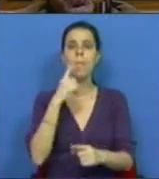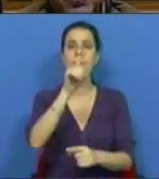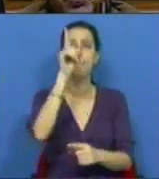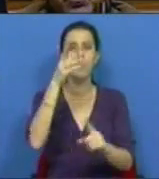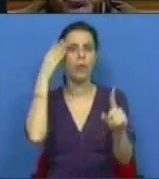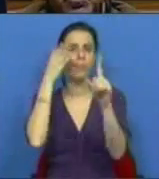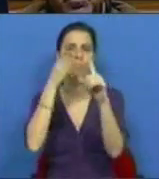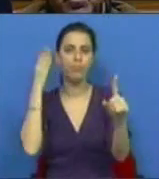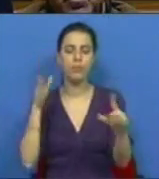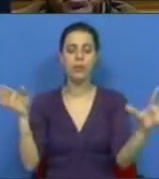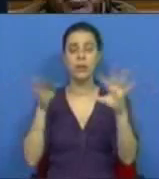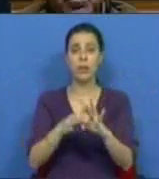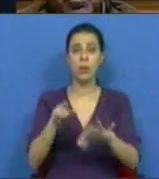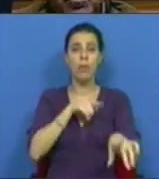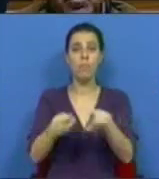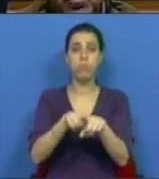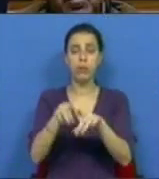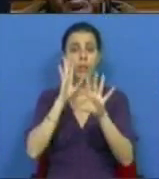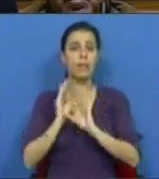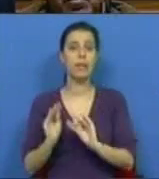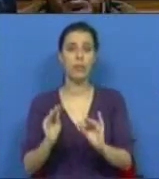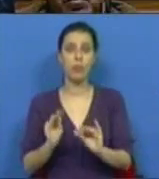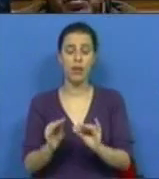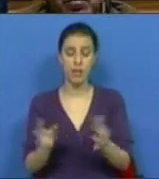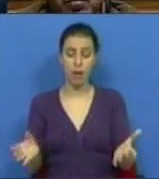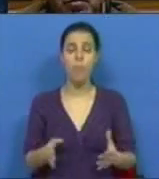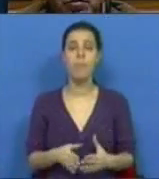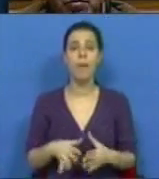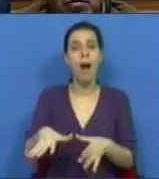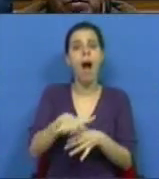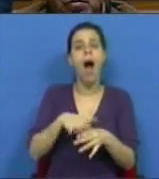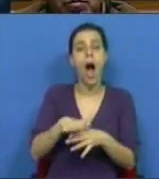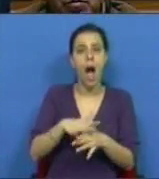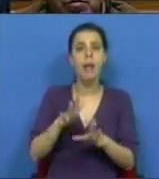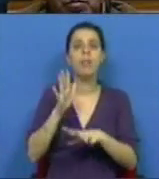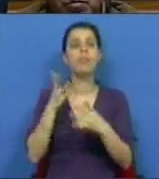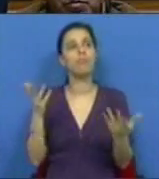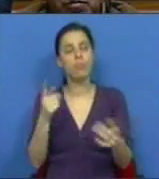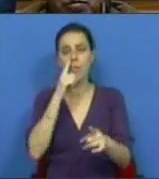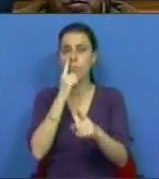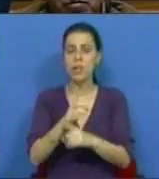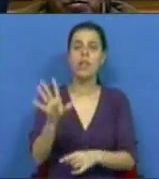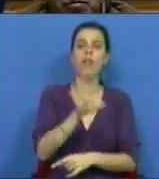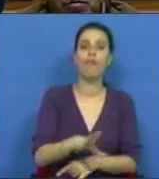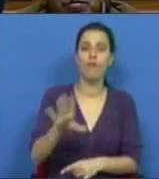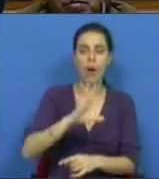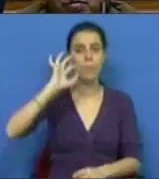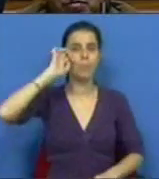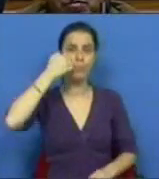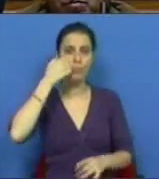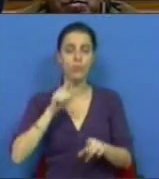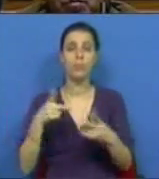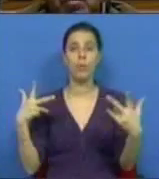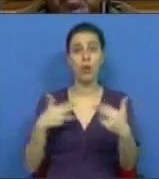pergunta concreta sobre a política de educação em áreas em que estão a ser, da mesma forma, afetadas